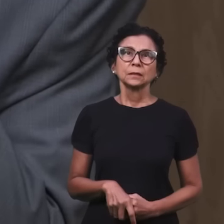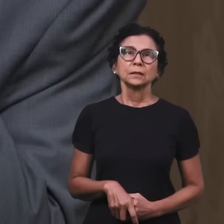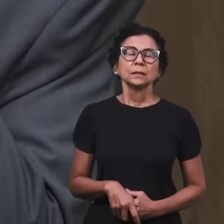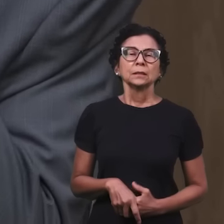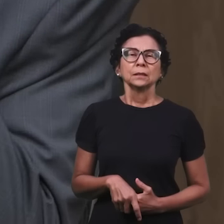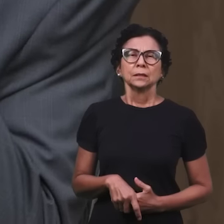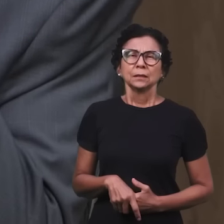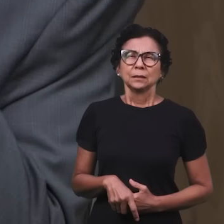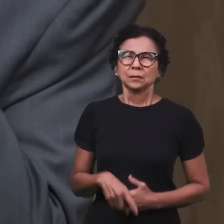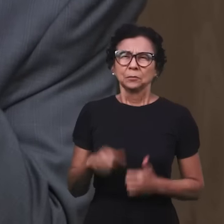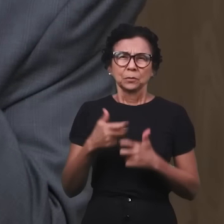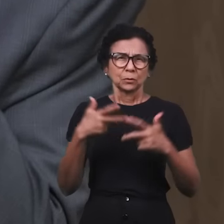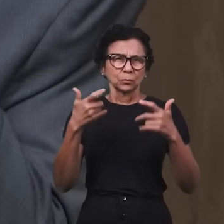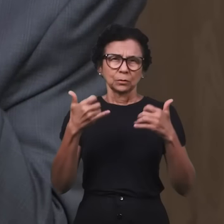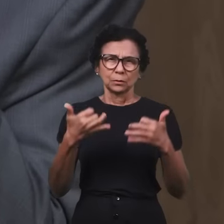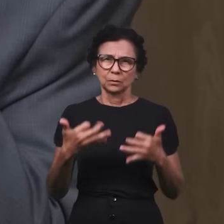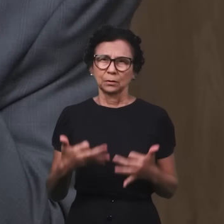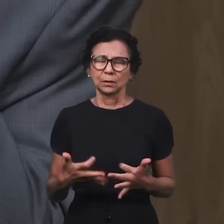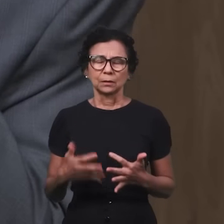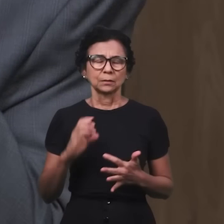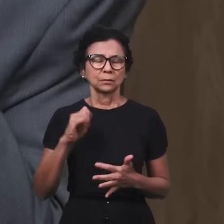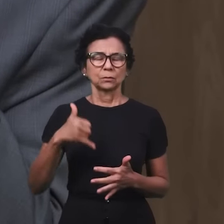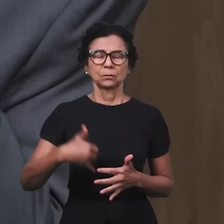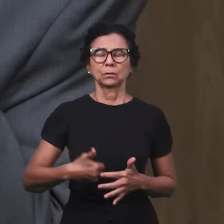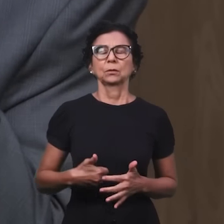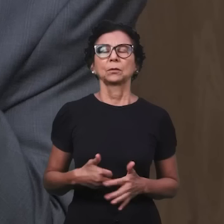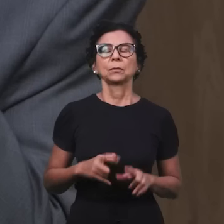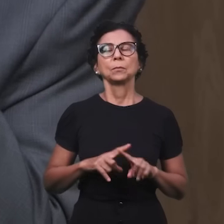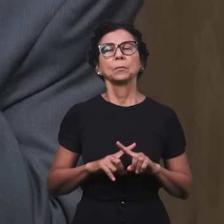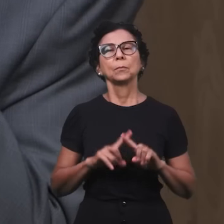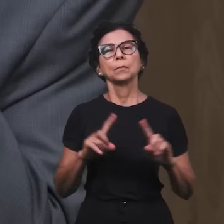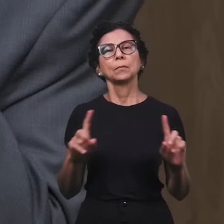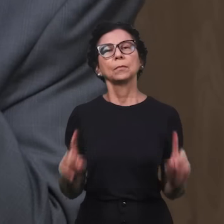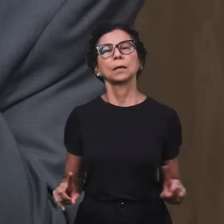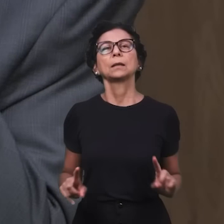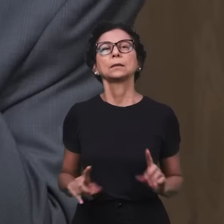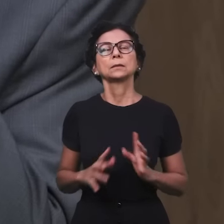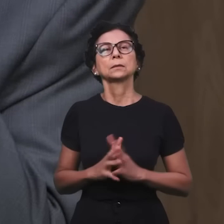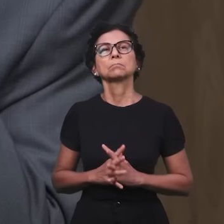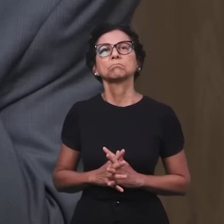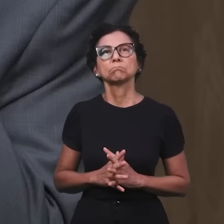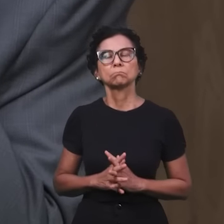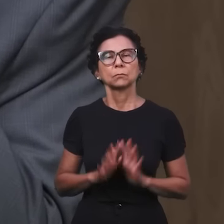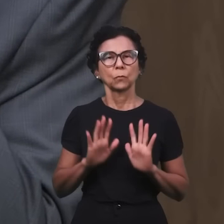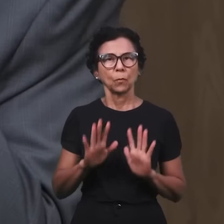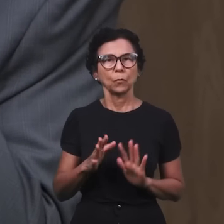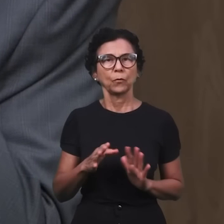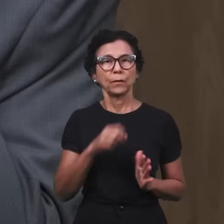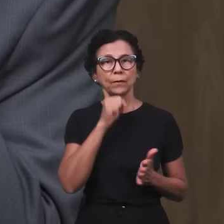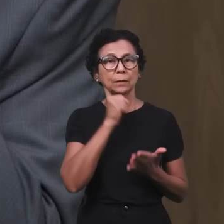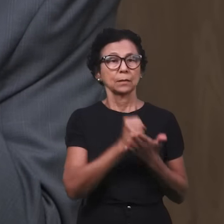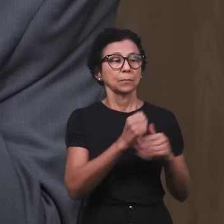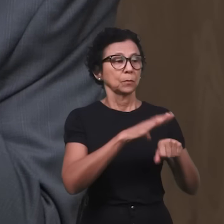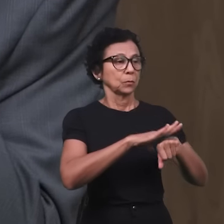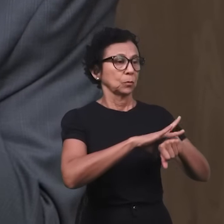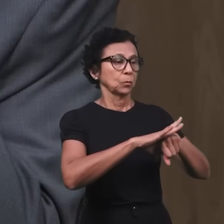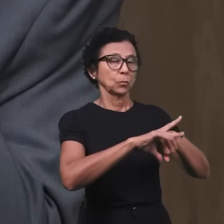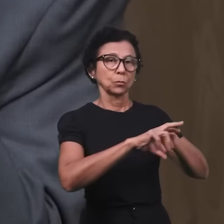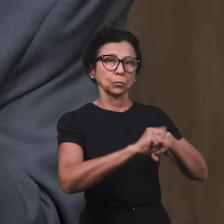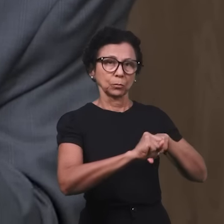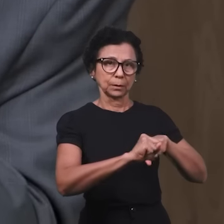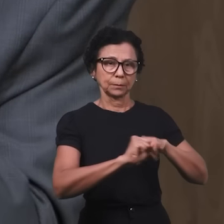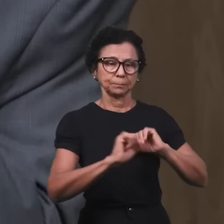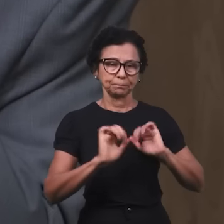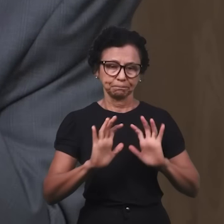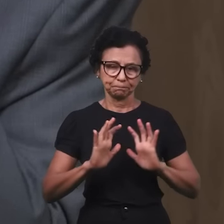para falar, né? Mas voltando então aqui agora ao aspecto da cura no Velho Testamento,